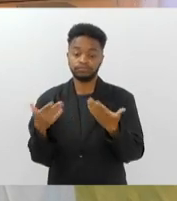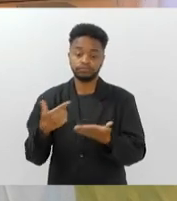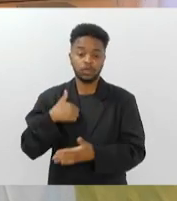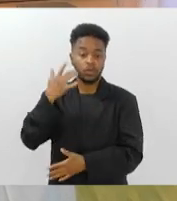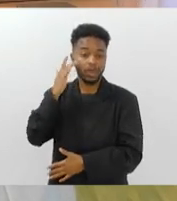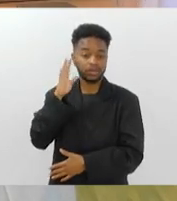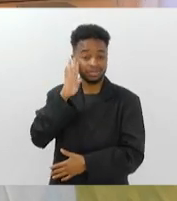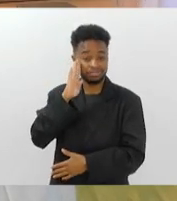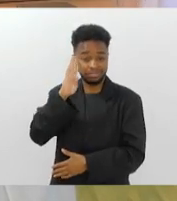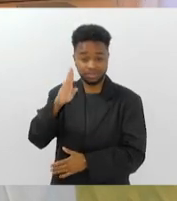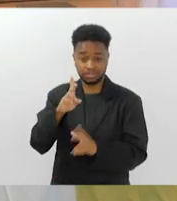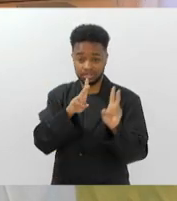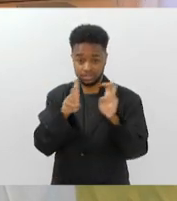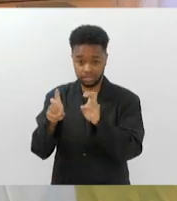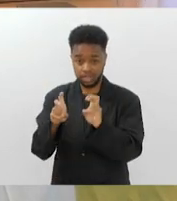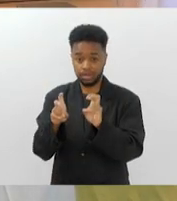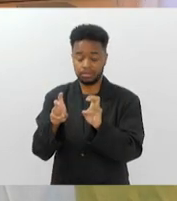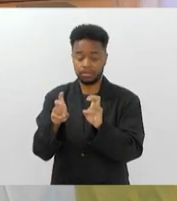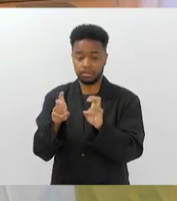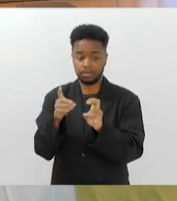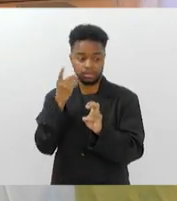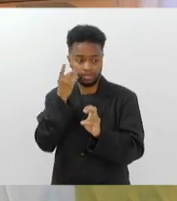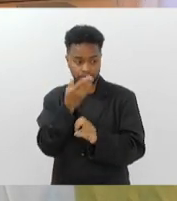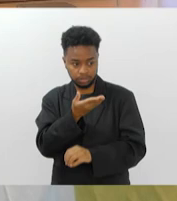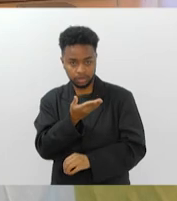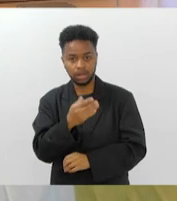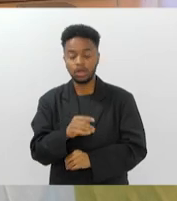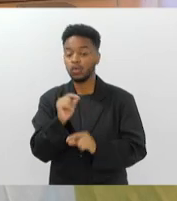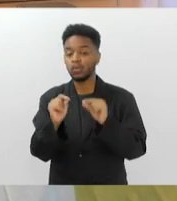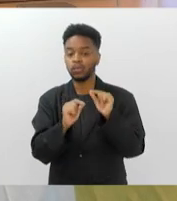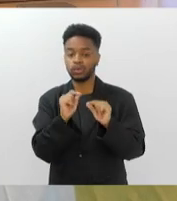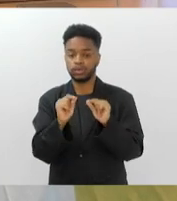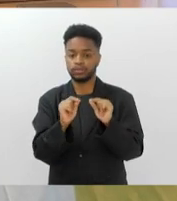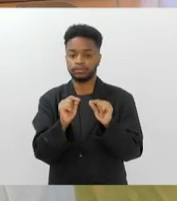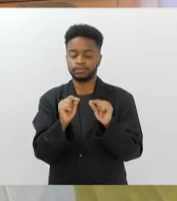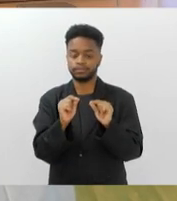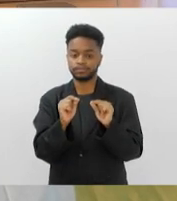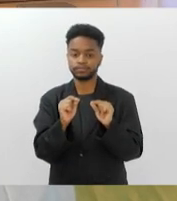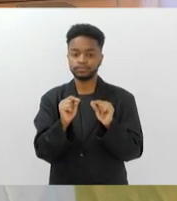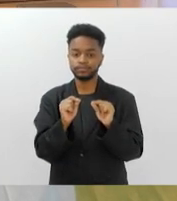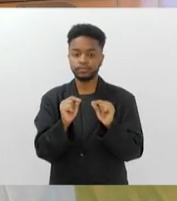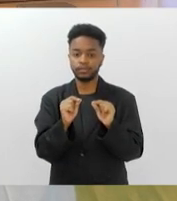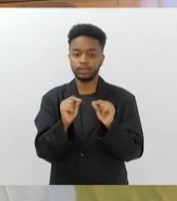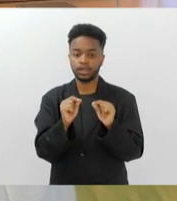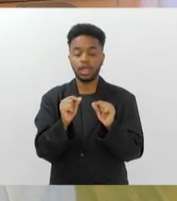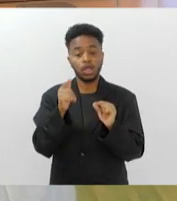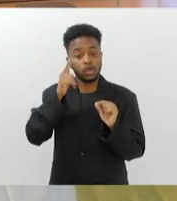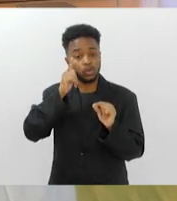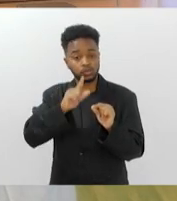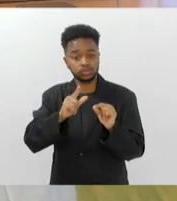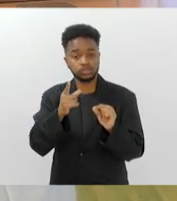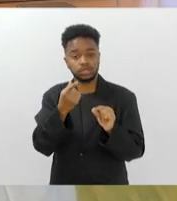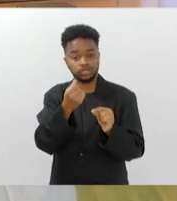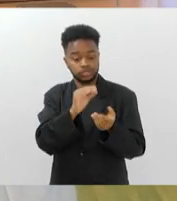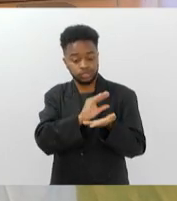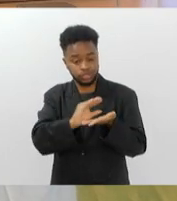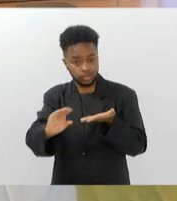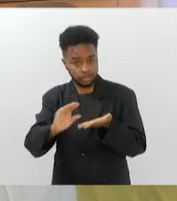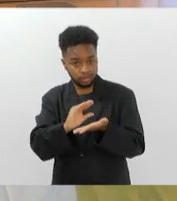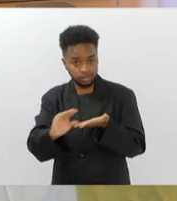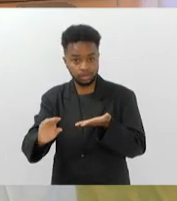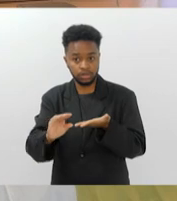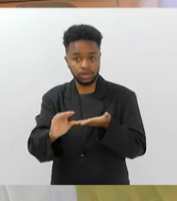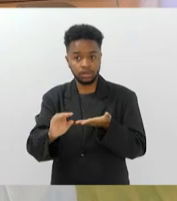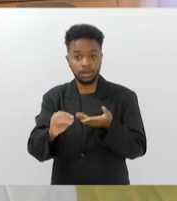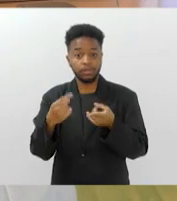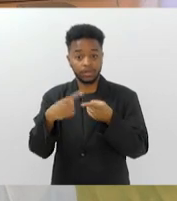fundamental deputada Marta Rocha é resgatar né a a questão do fundo Estadual de combate a pobreza porque esse é